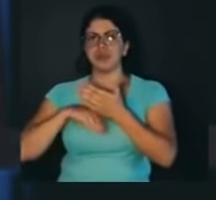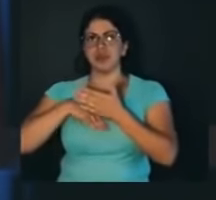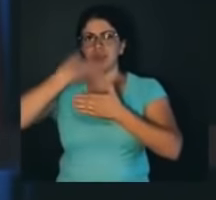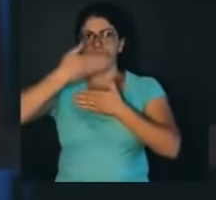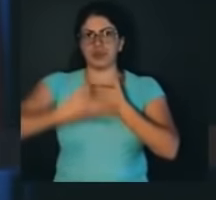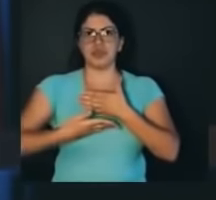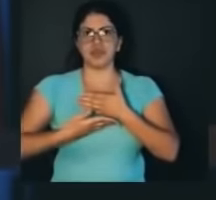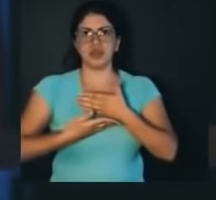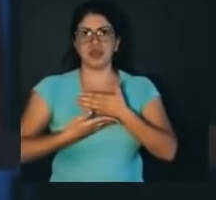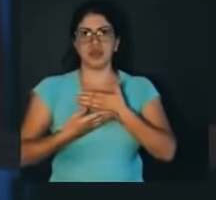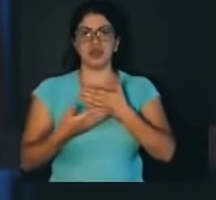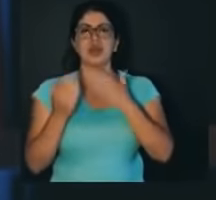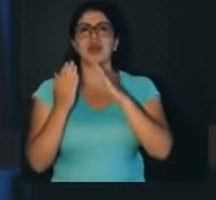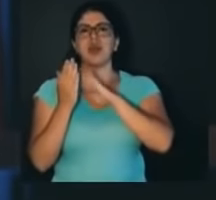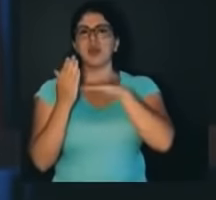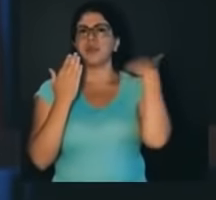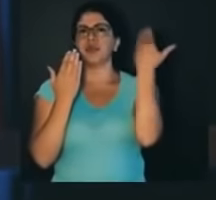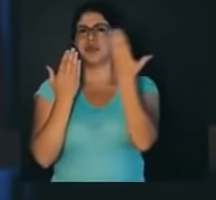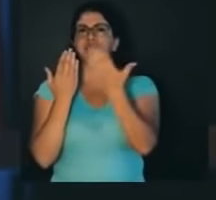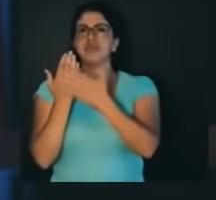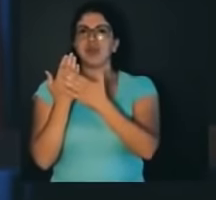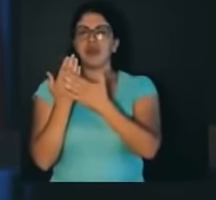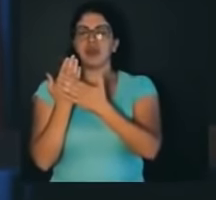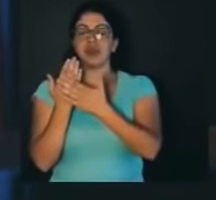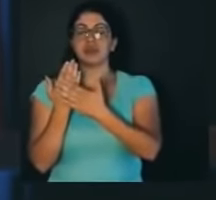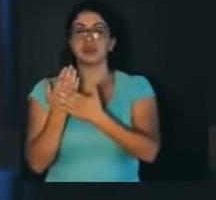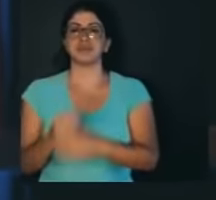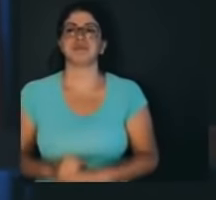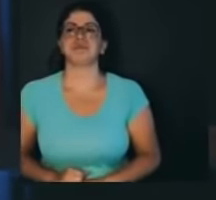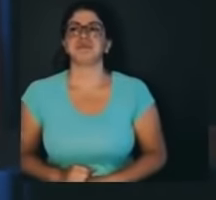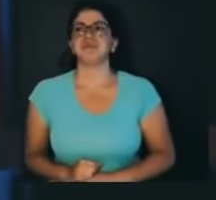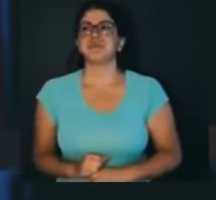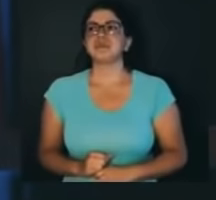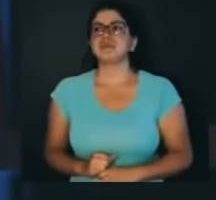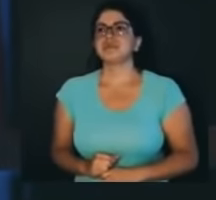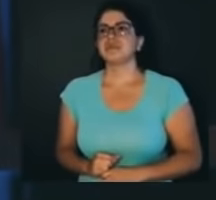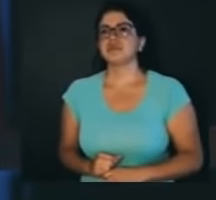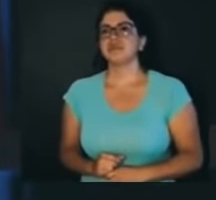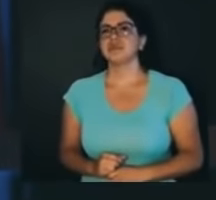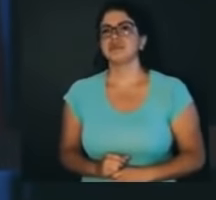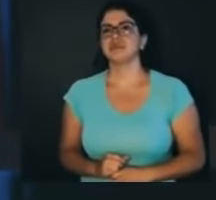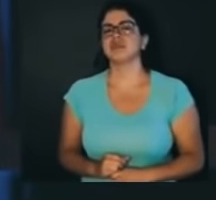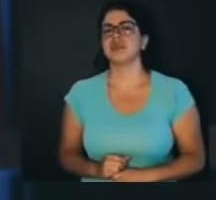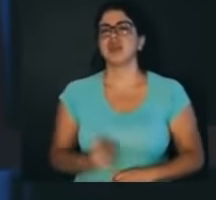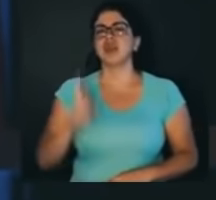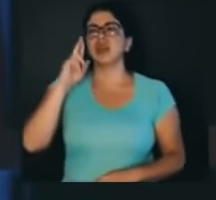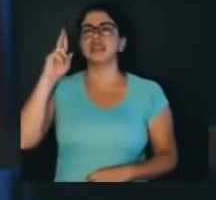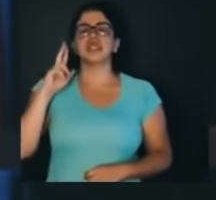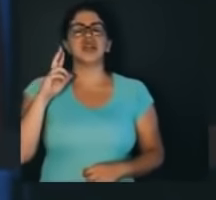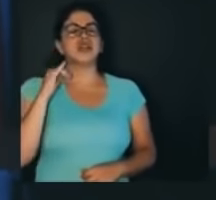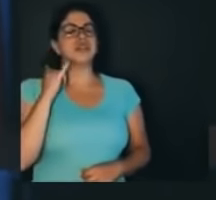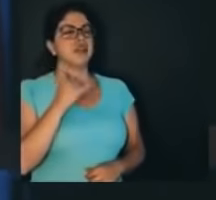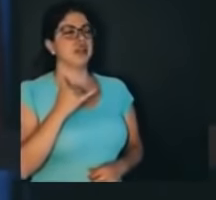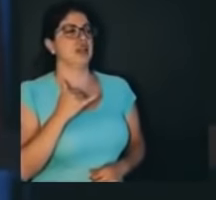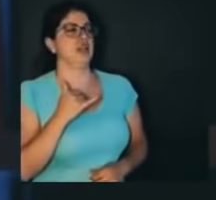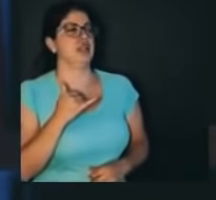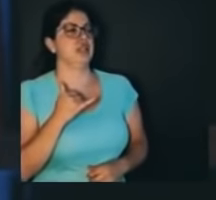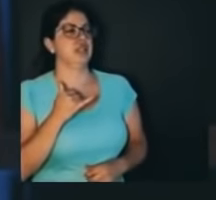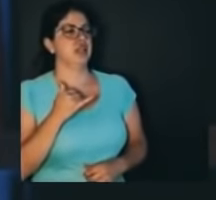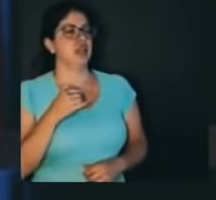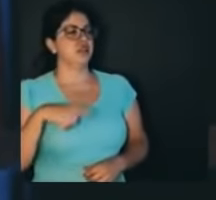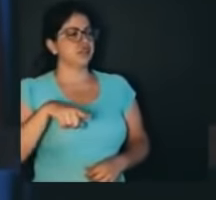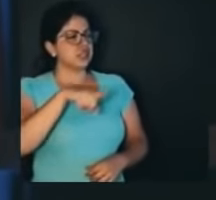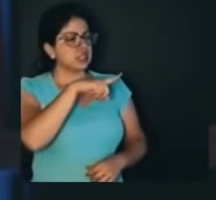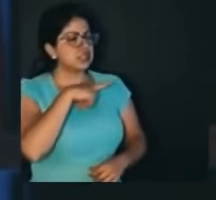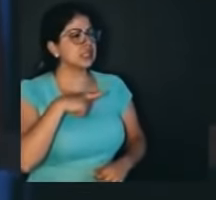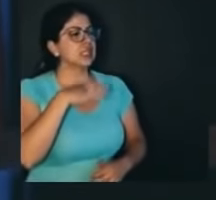Isaías, ele me adora com os lábios, mas o seu coração está longe de mim. O seu coração está afastado